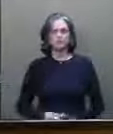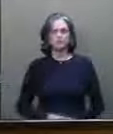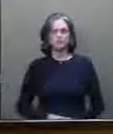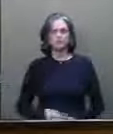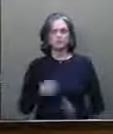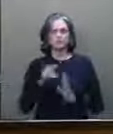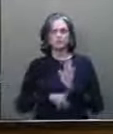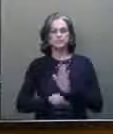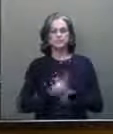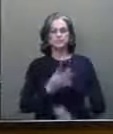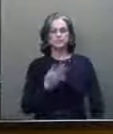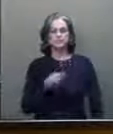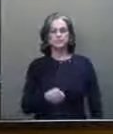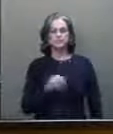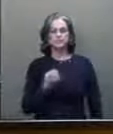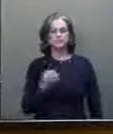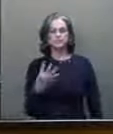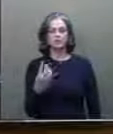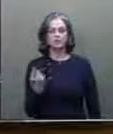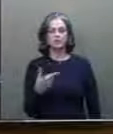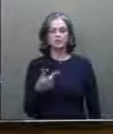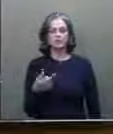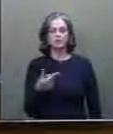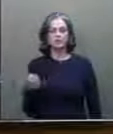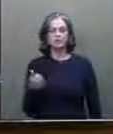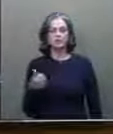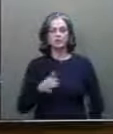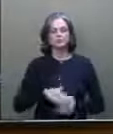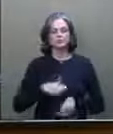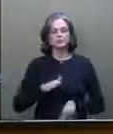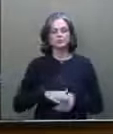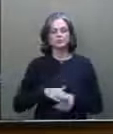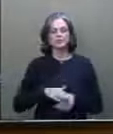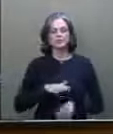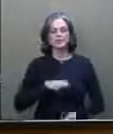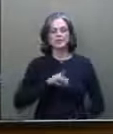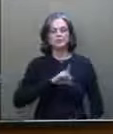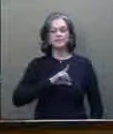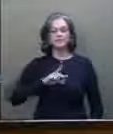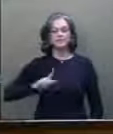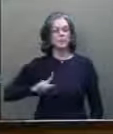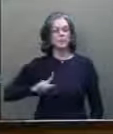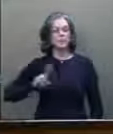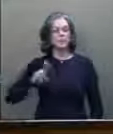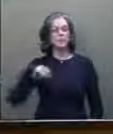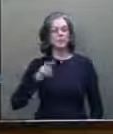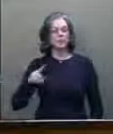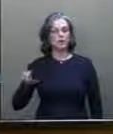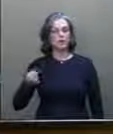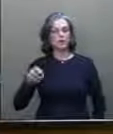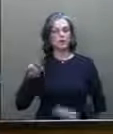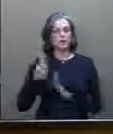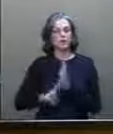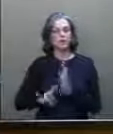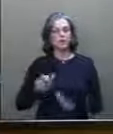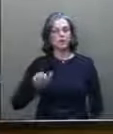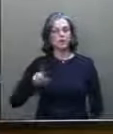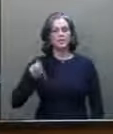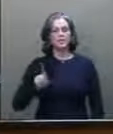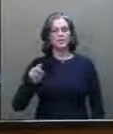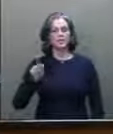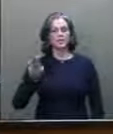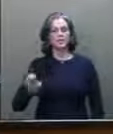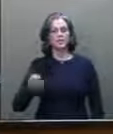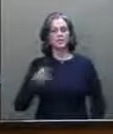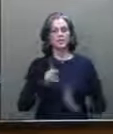Projeto de Lei nº 4.041, de 2021, de iniciativa da Defensoria Pública da União, tendo como relator o senador Alexandre Silveira. E